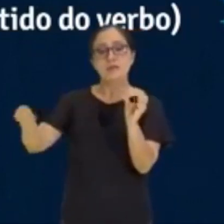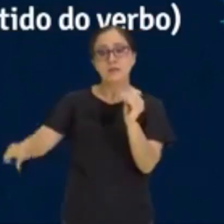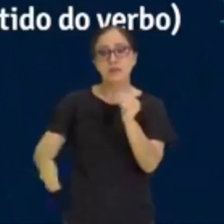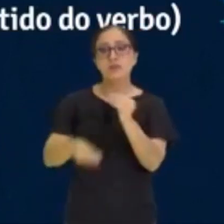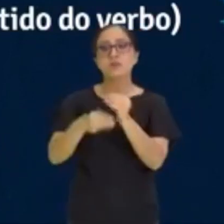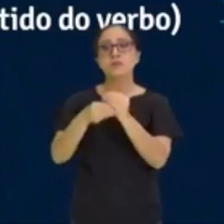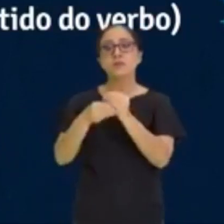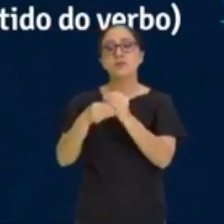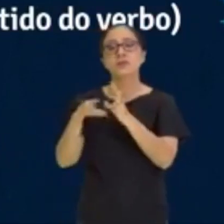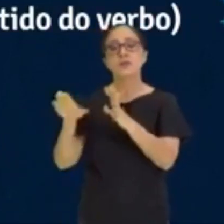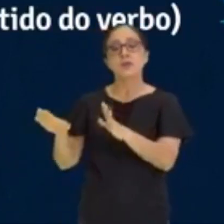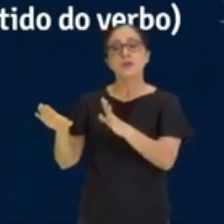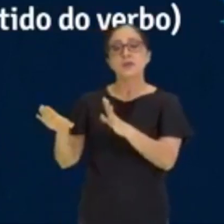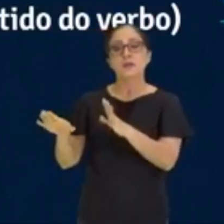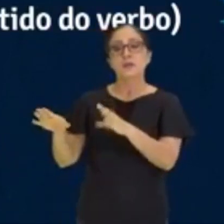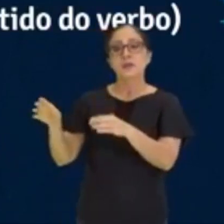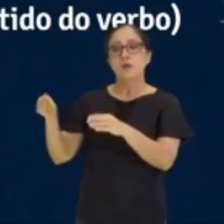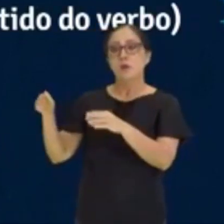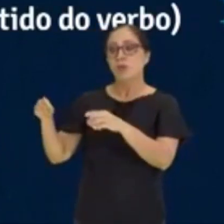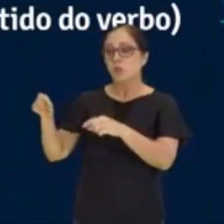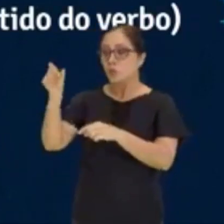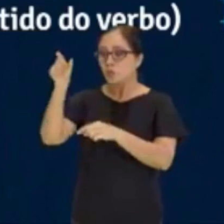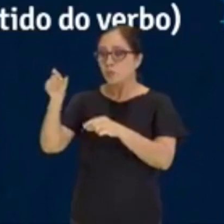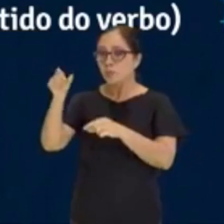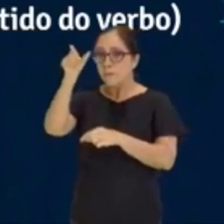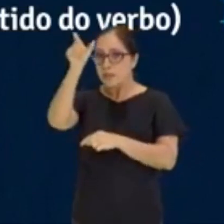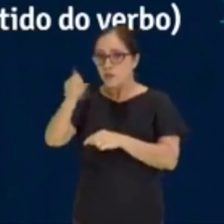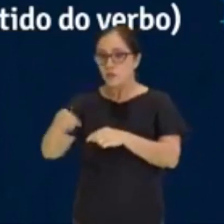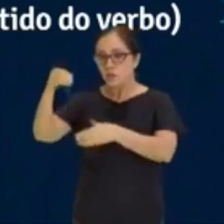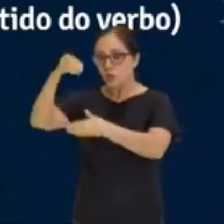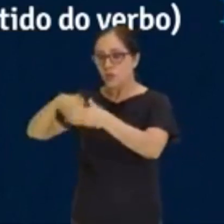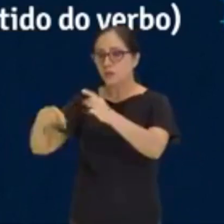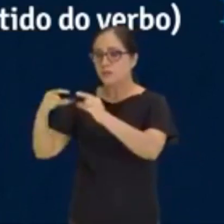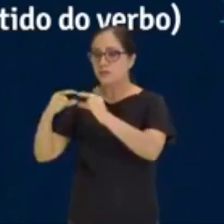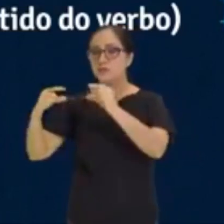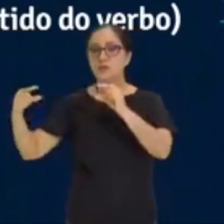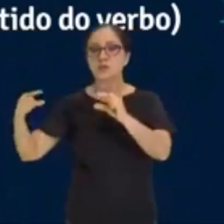o sujeito de uma oração, nós precisamos